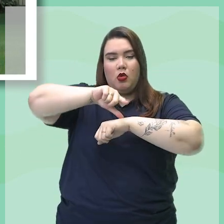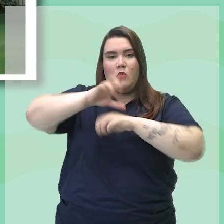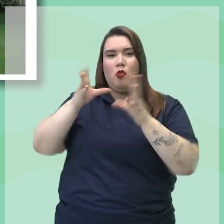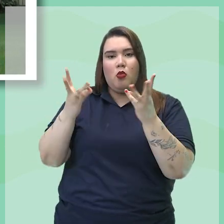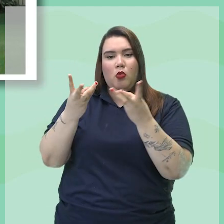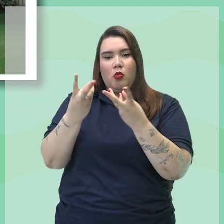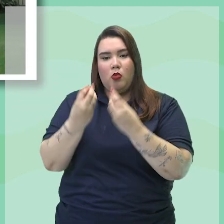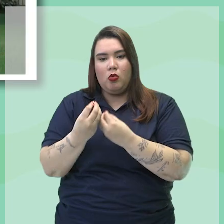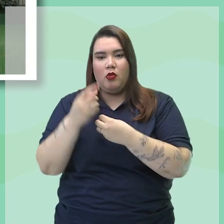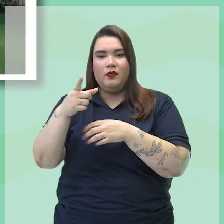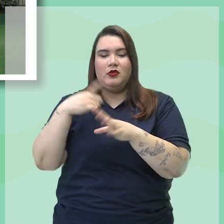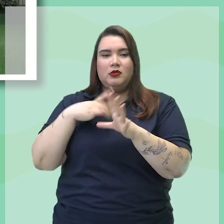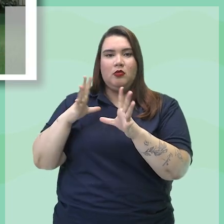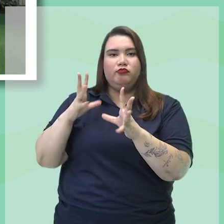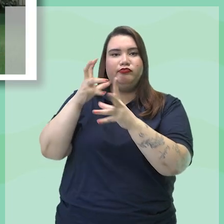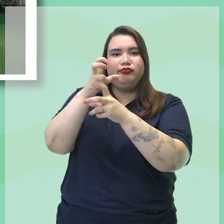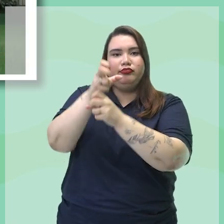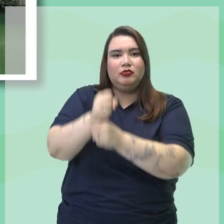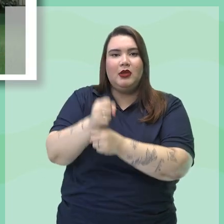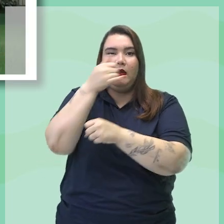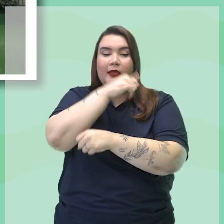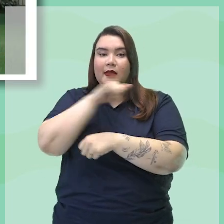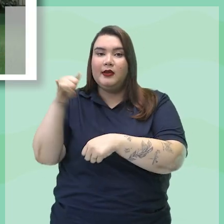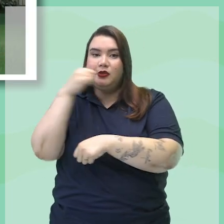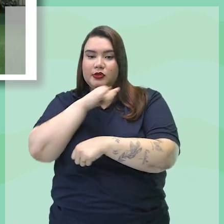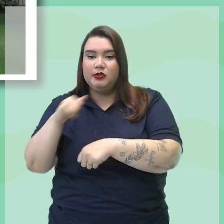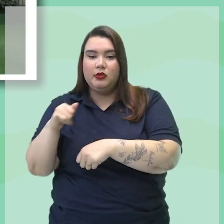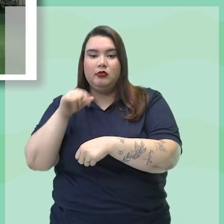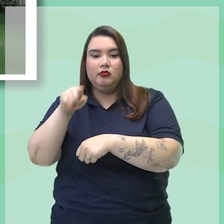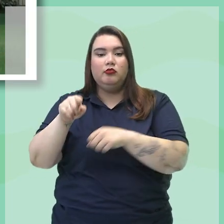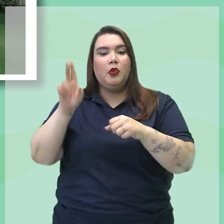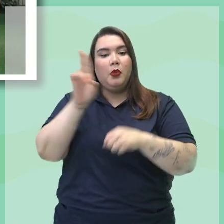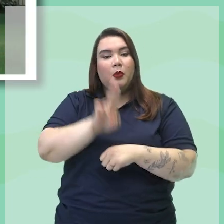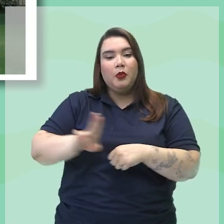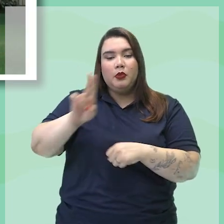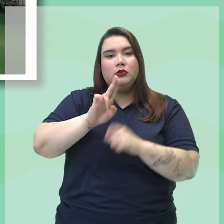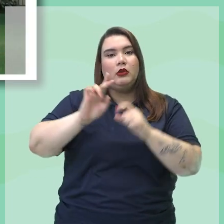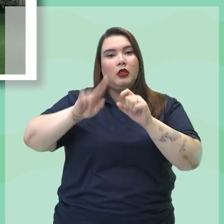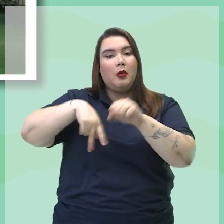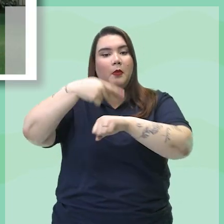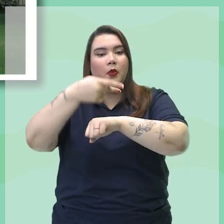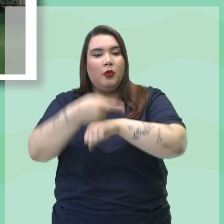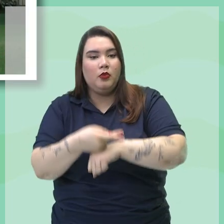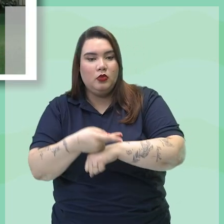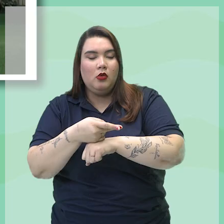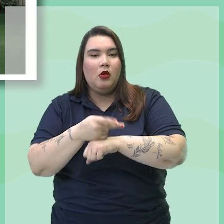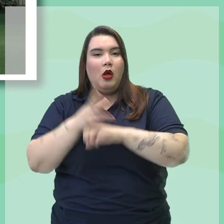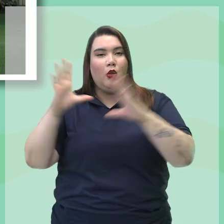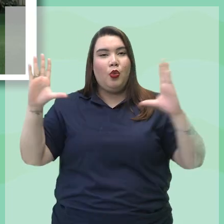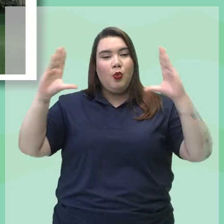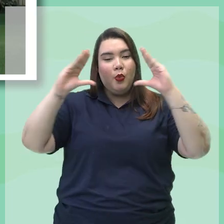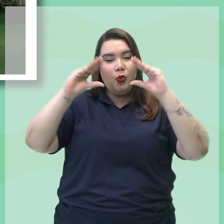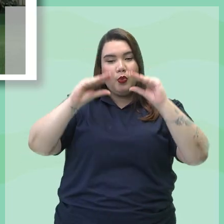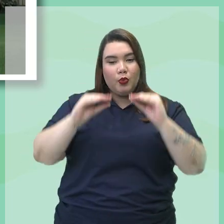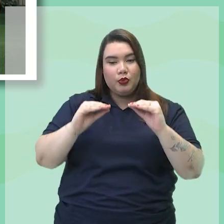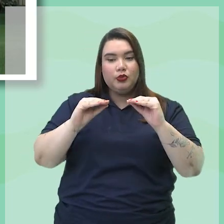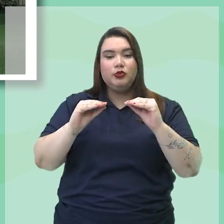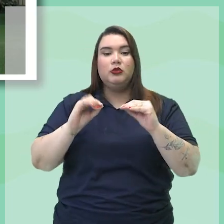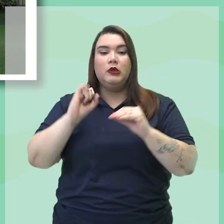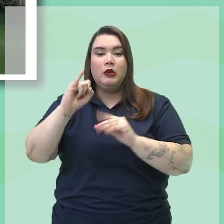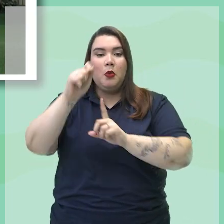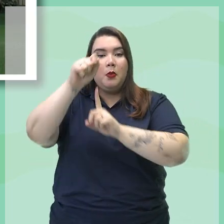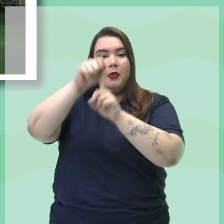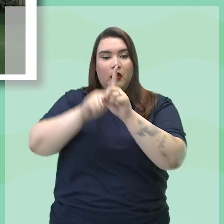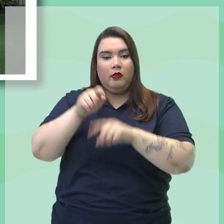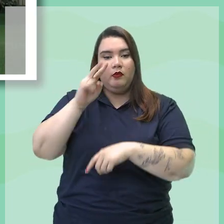a medição e você acumula créditos de energia. Esses créditos serão utilizados mais tarde, quando não houver sol. Caso no final